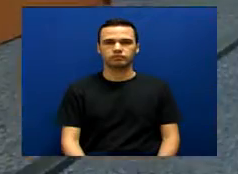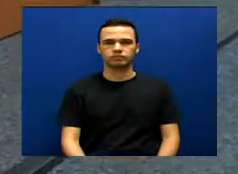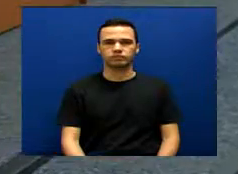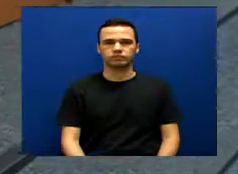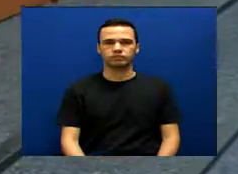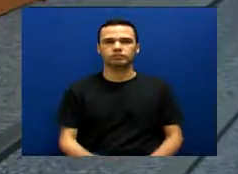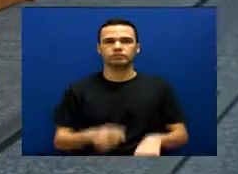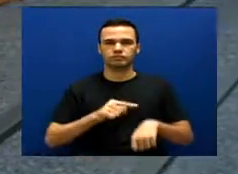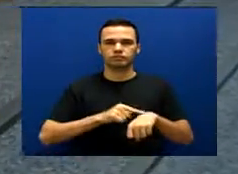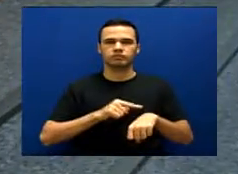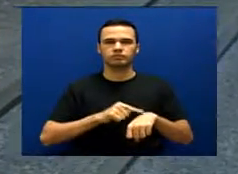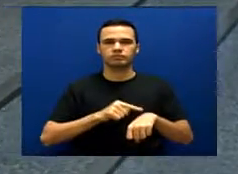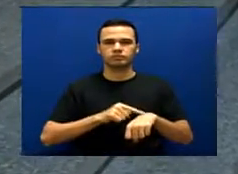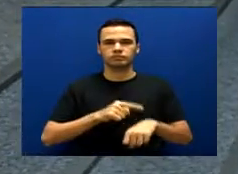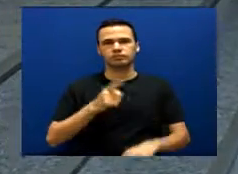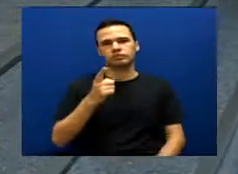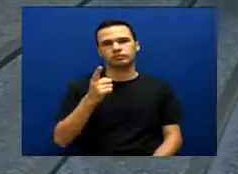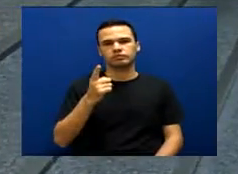Tem 15 minutos.